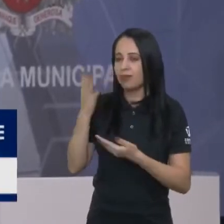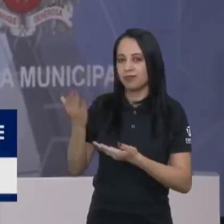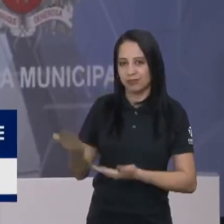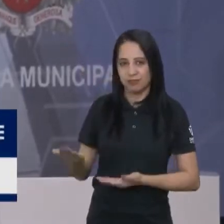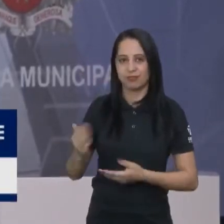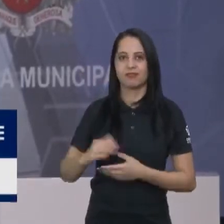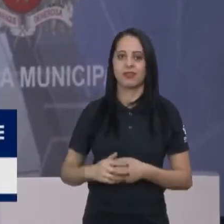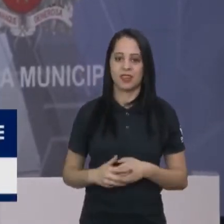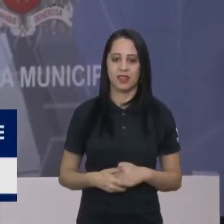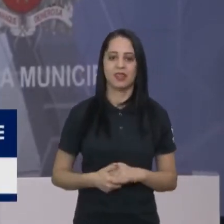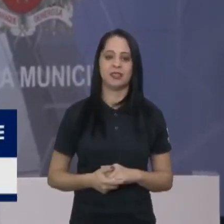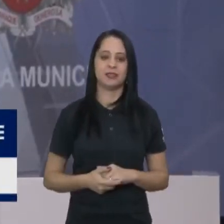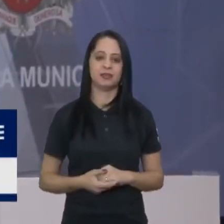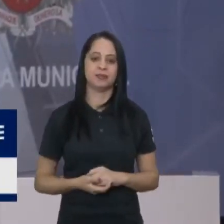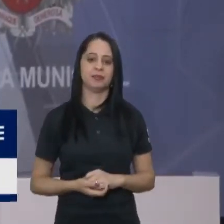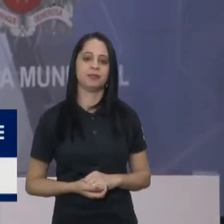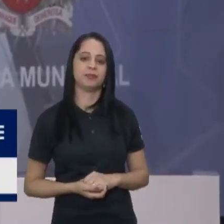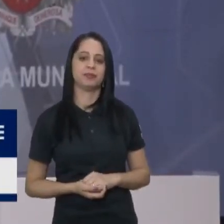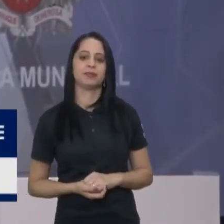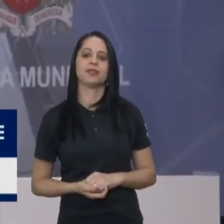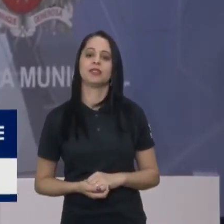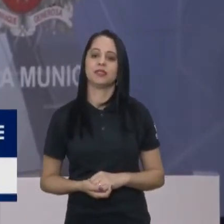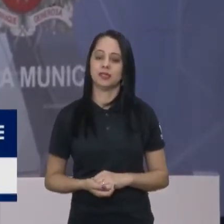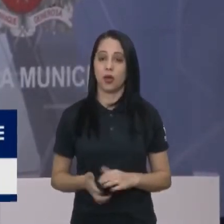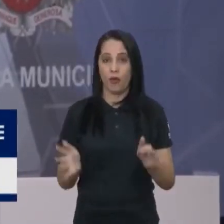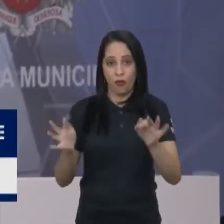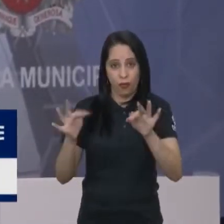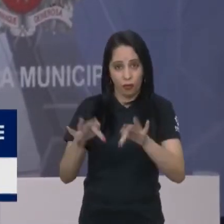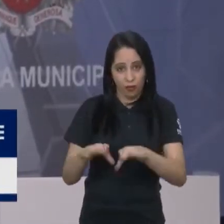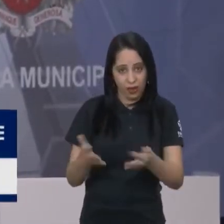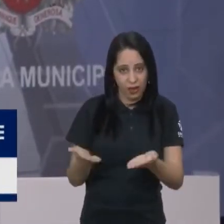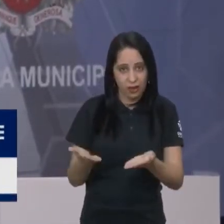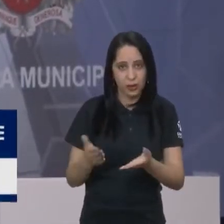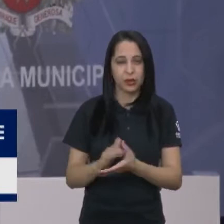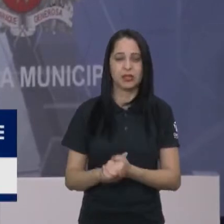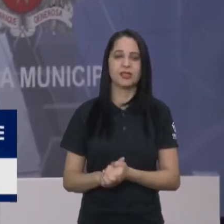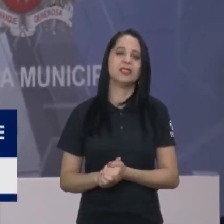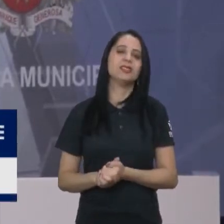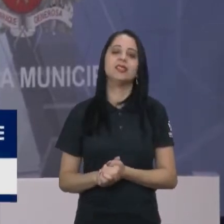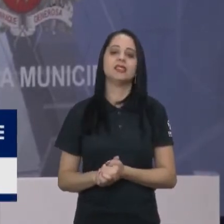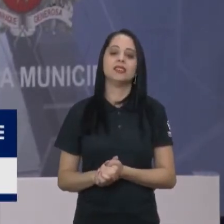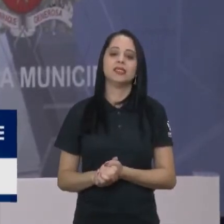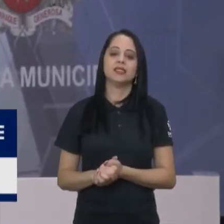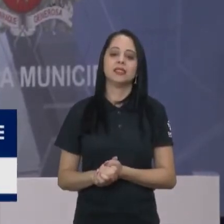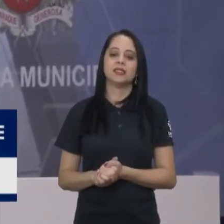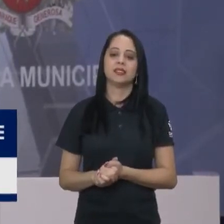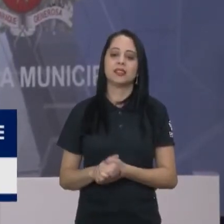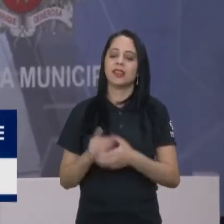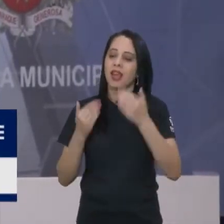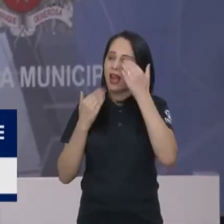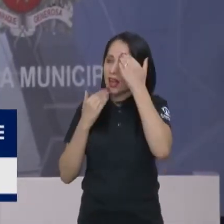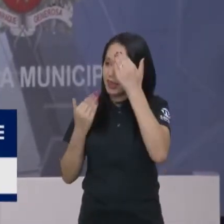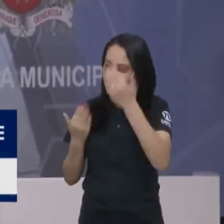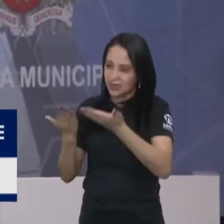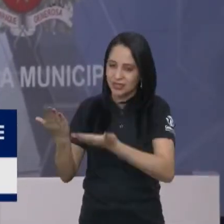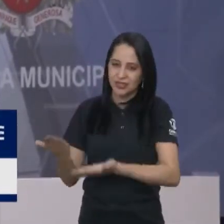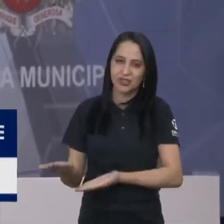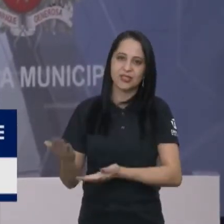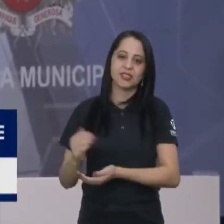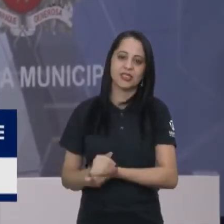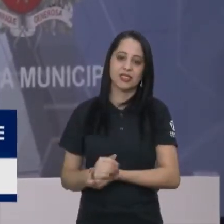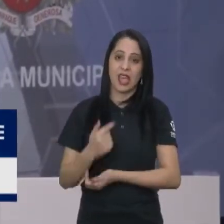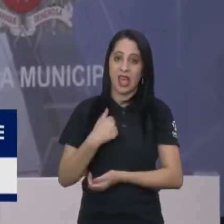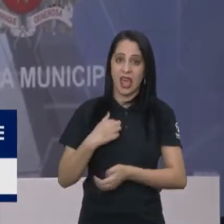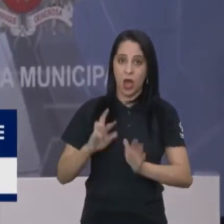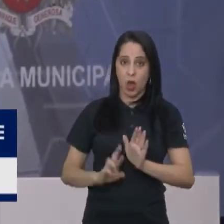que aqui estão têm. Ricardo, para finalizar, meu agradecimento, né, em nome da cidade, eu, por ser representante,